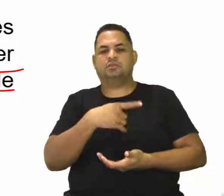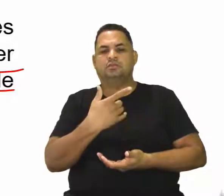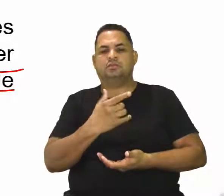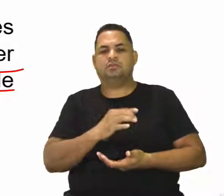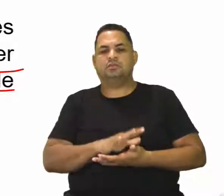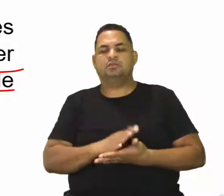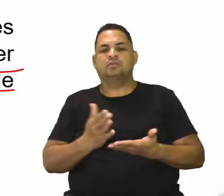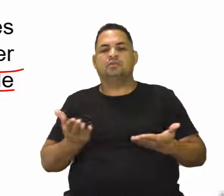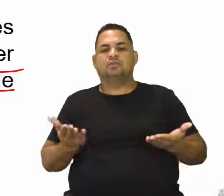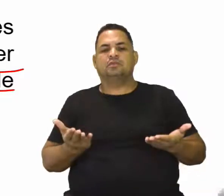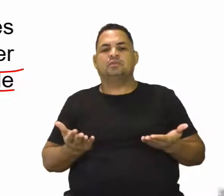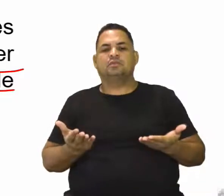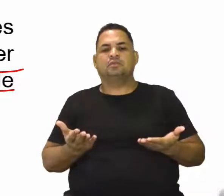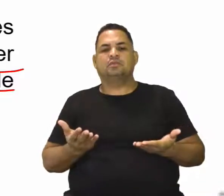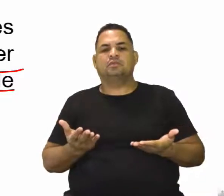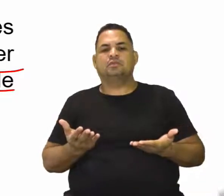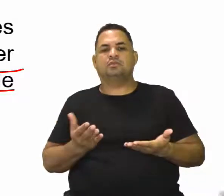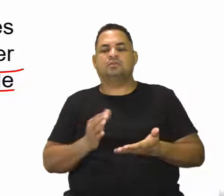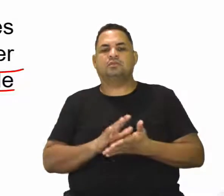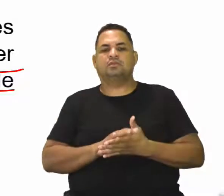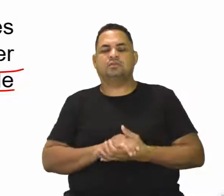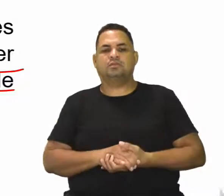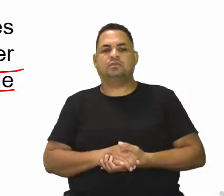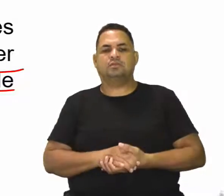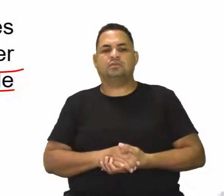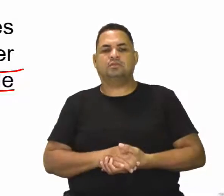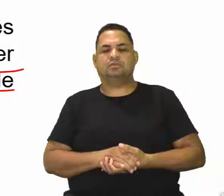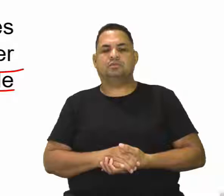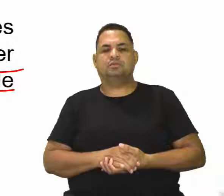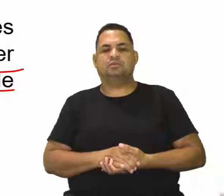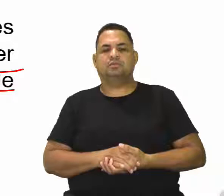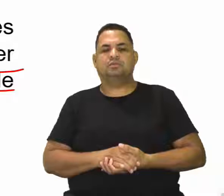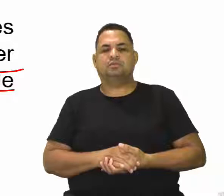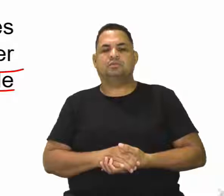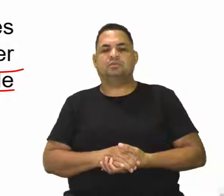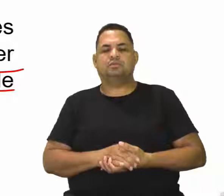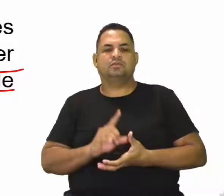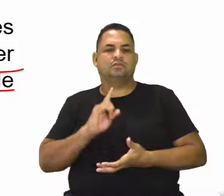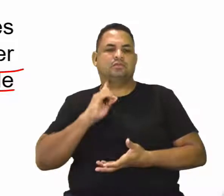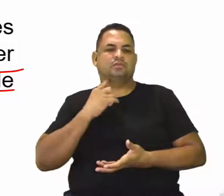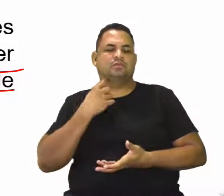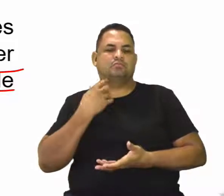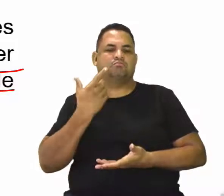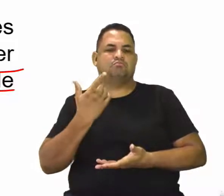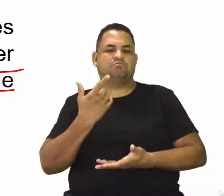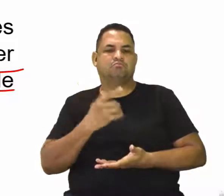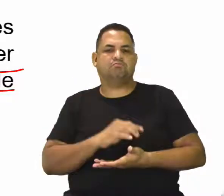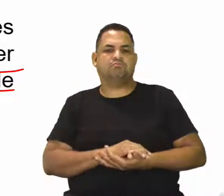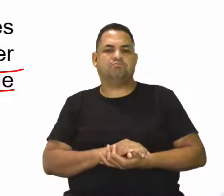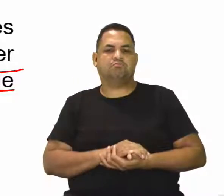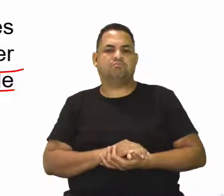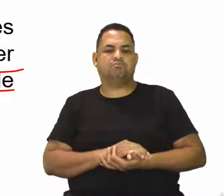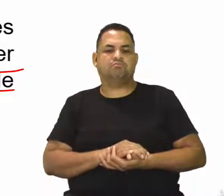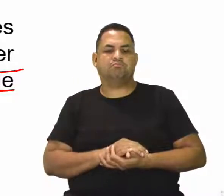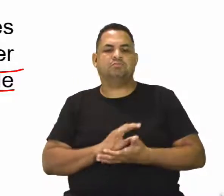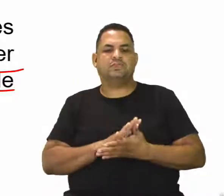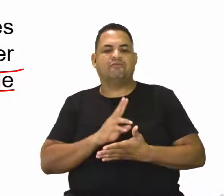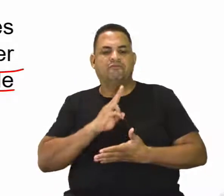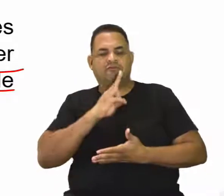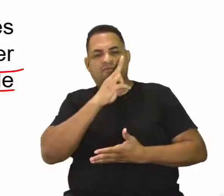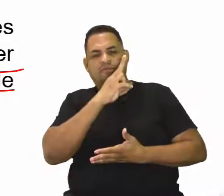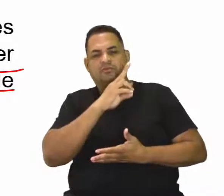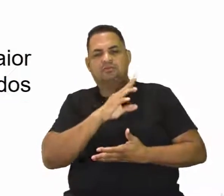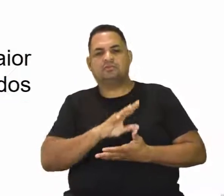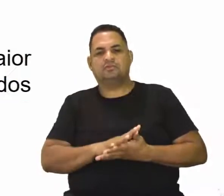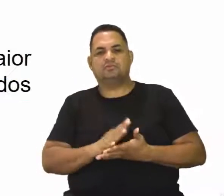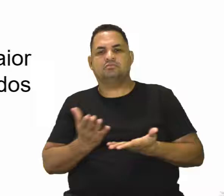uma situação onde a poluição está pegando pesado